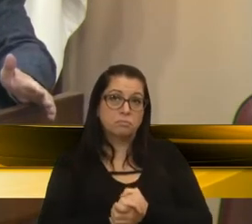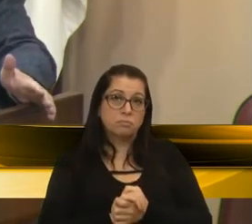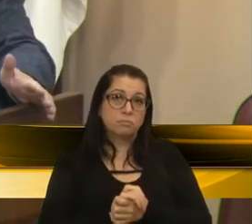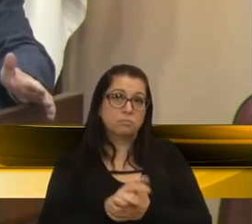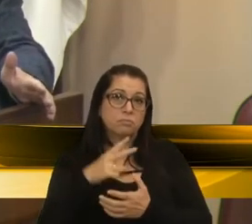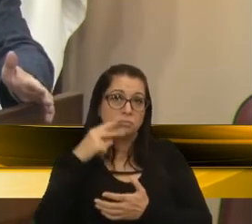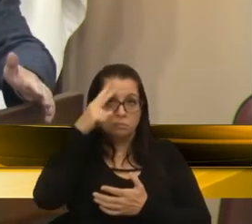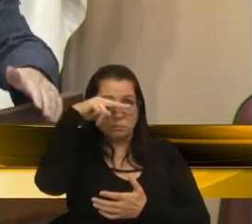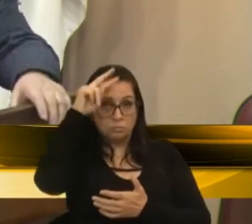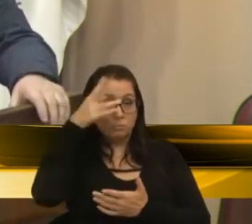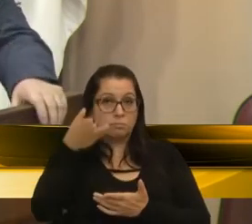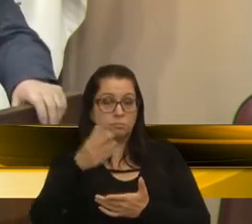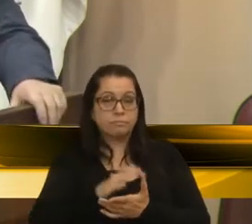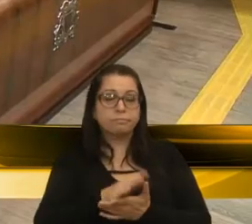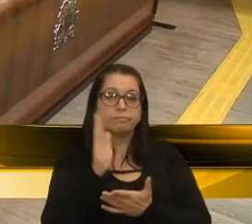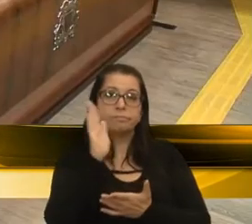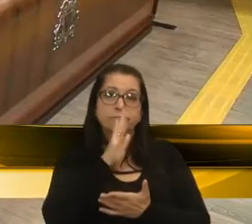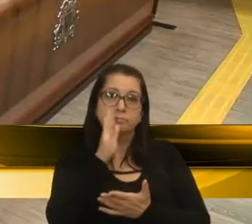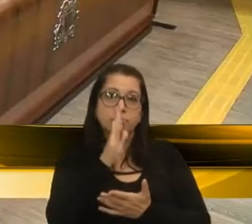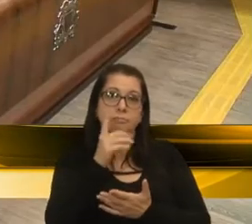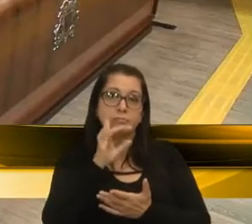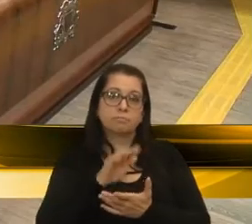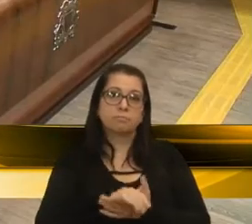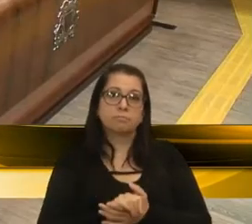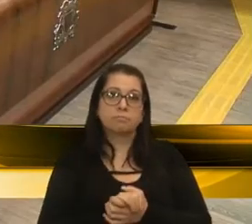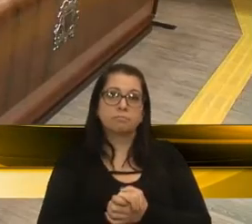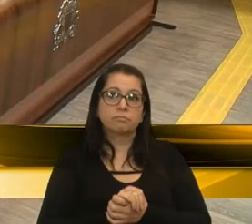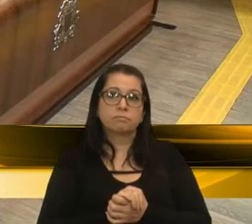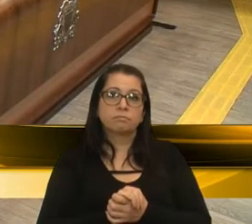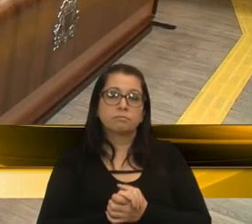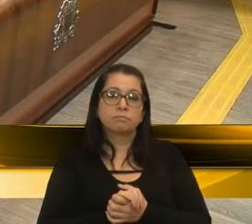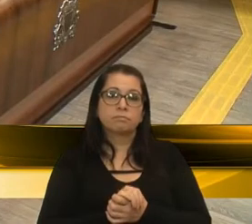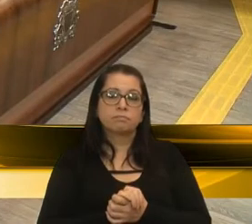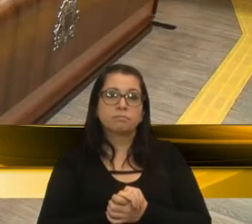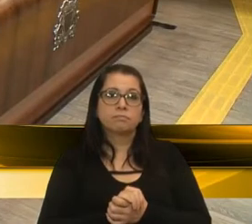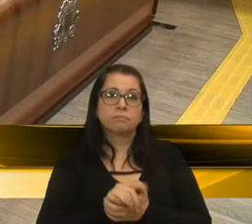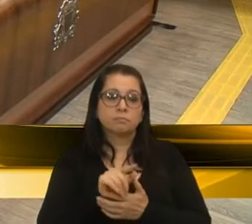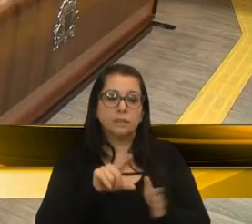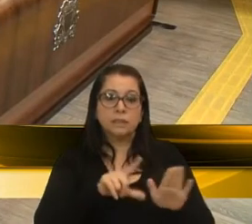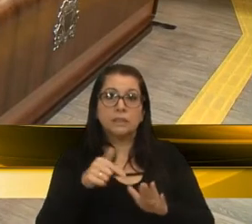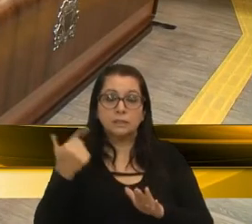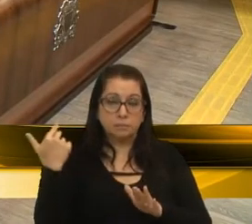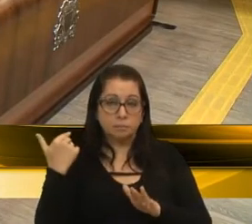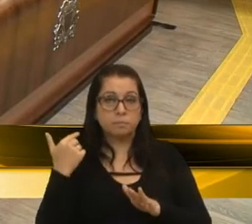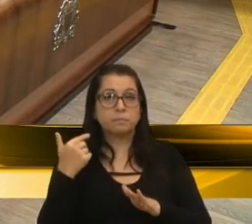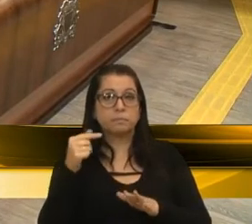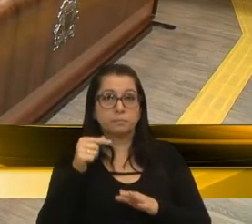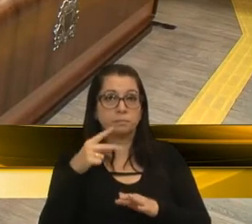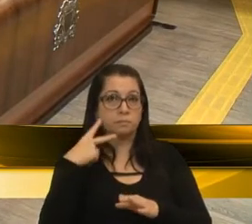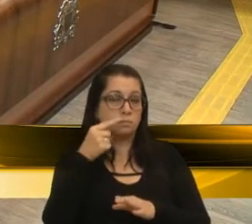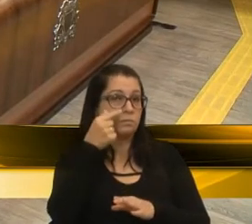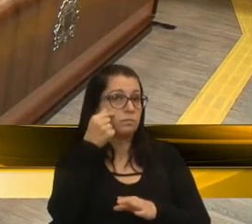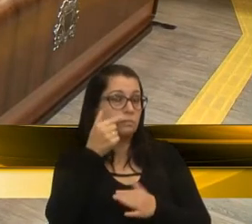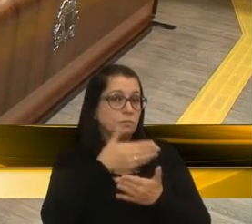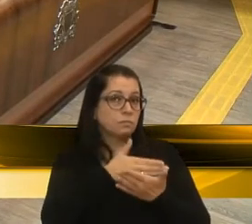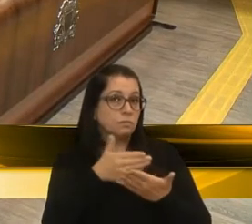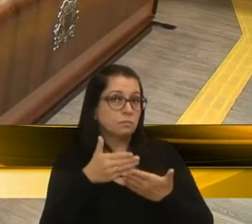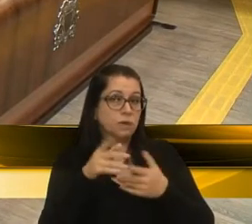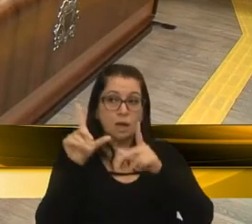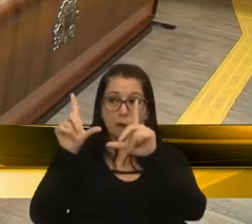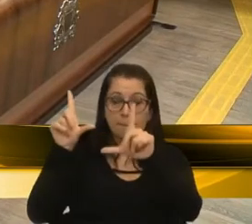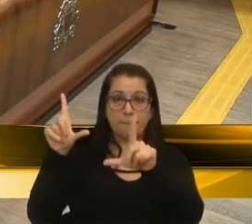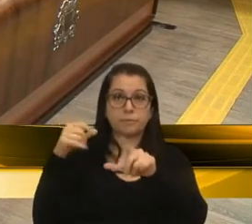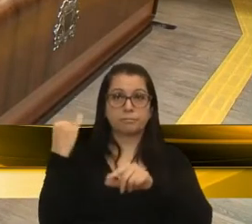vereador Edson. Rapidamente só, ele nos disse que nessa semana mesmo, né, vereador Frício, inicia, essas placas